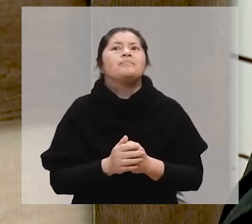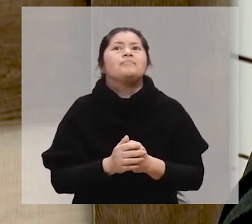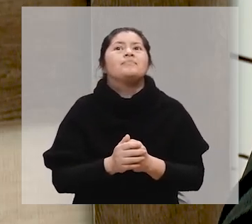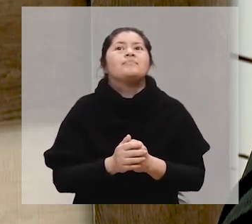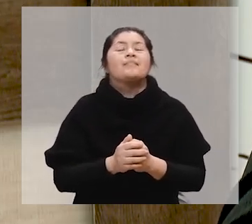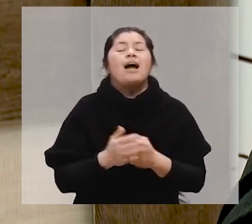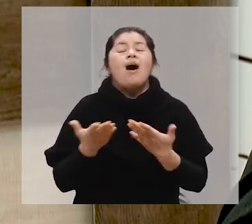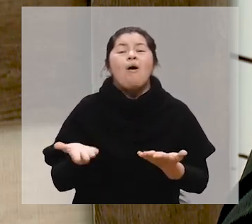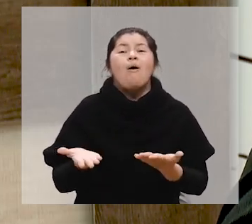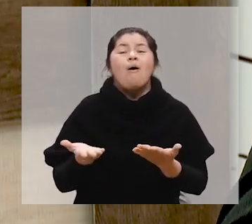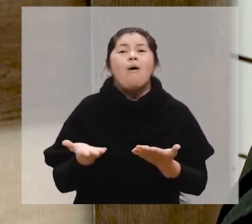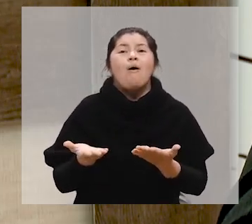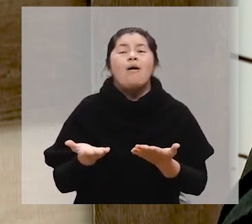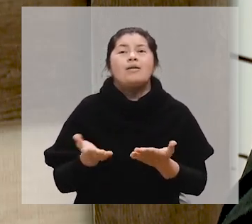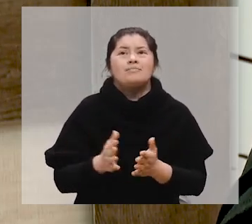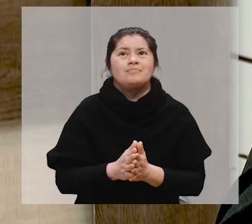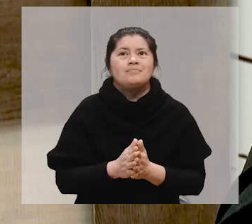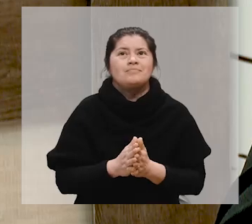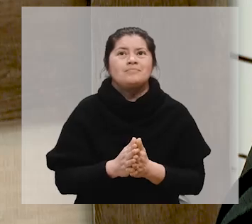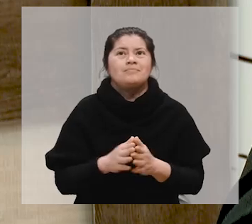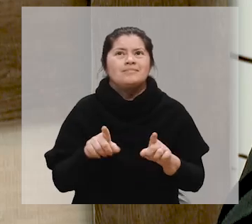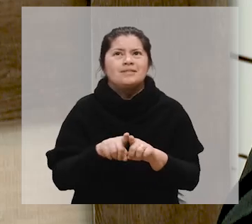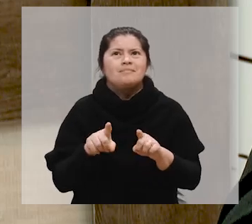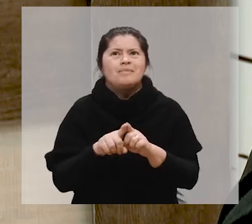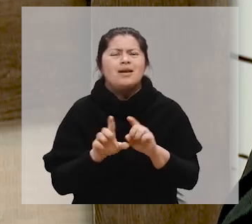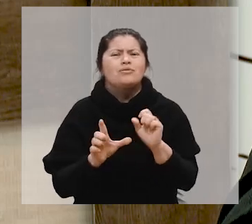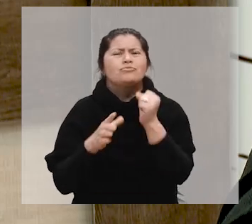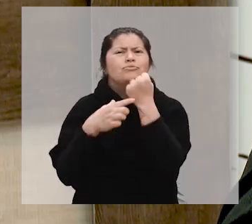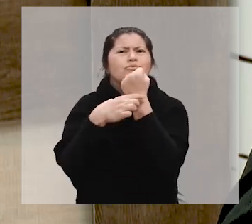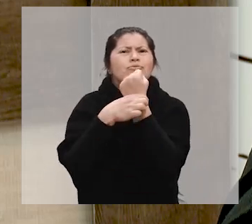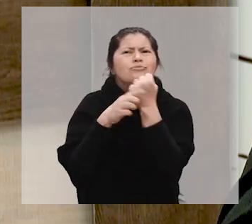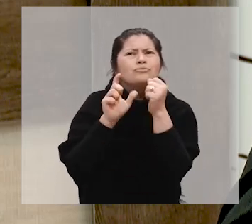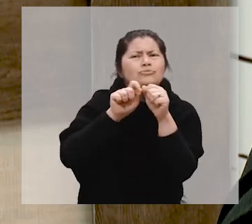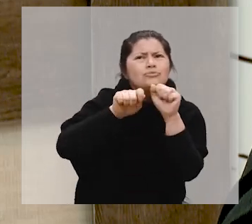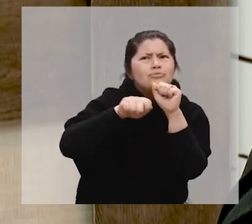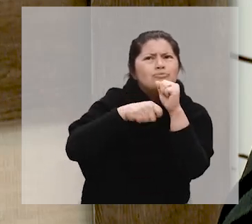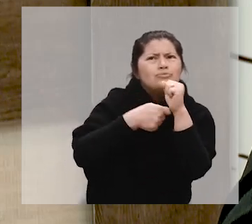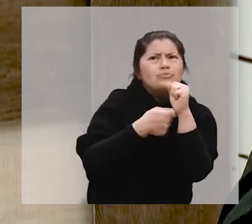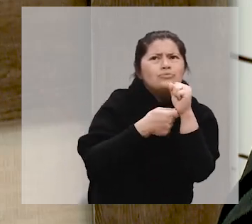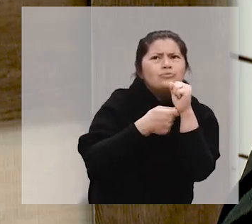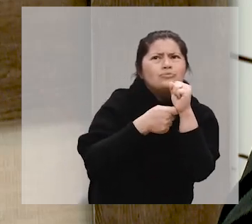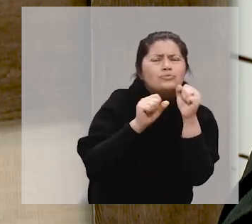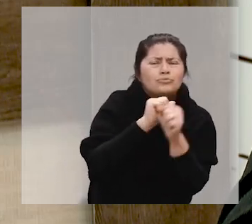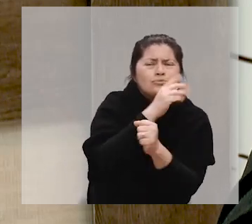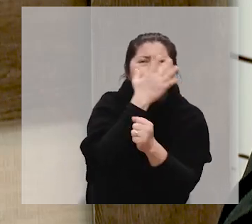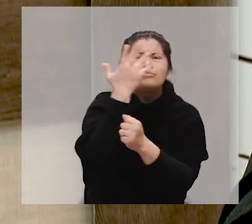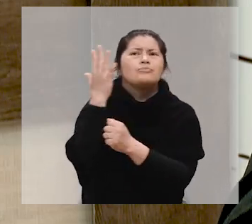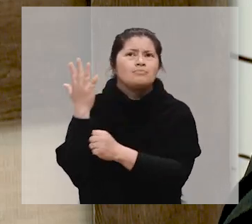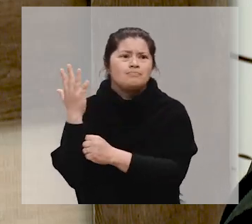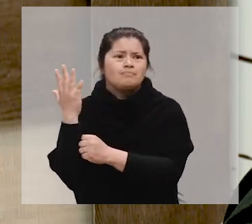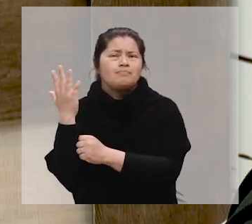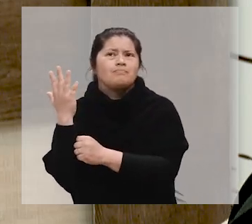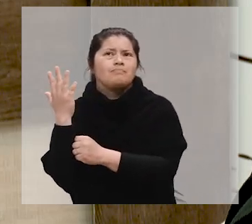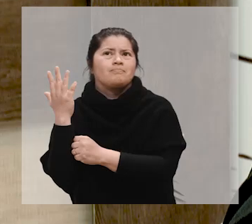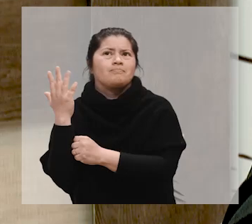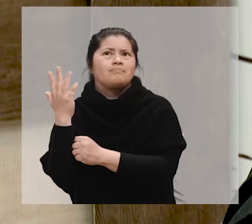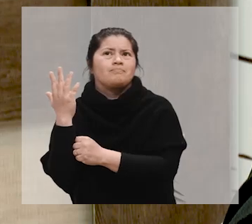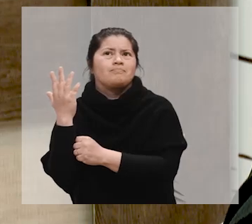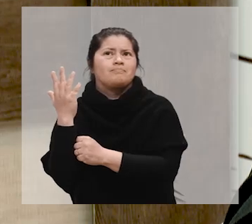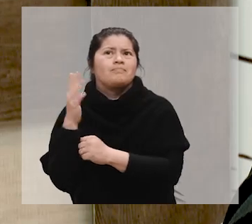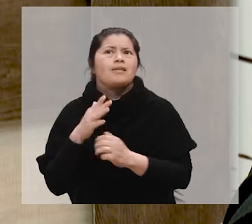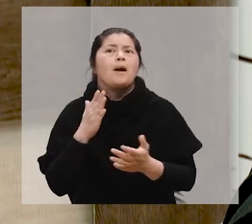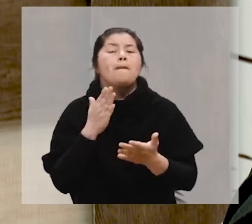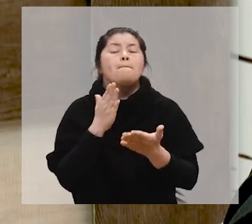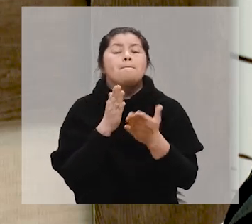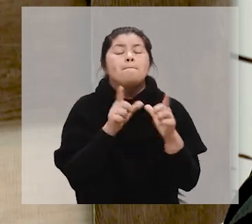Fernanda Mendes, melhor dizendo, que acabou de nos brindar aqui com a obra O Segredo da Floresta, pauta do Café com